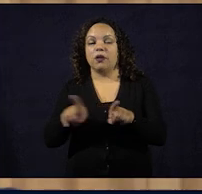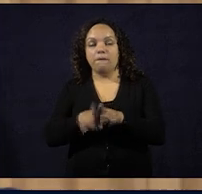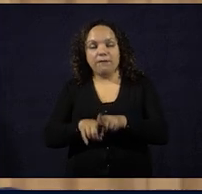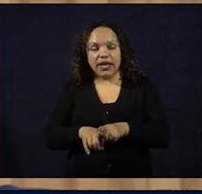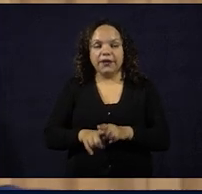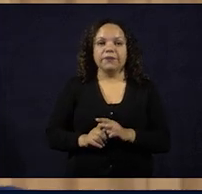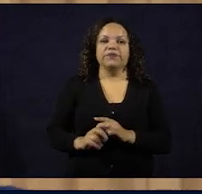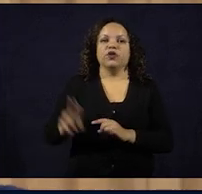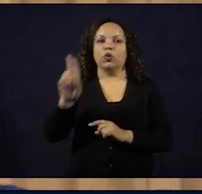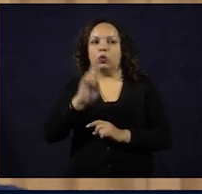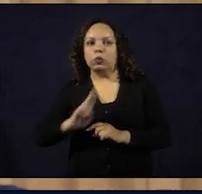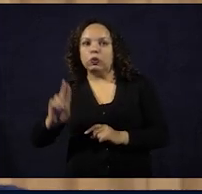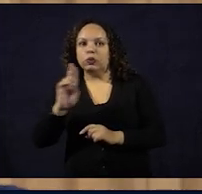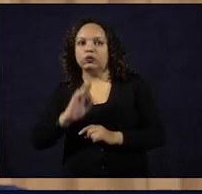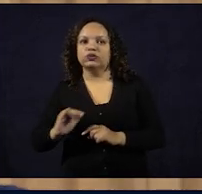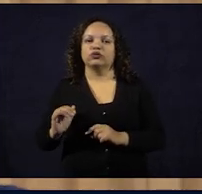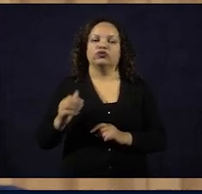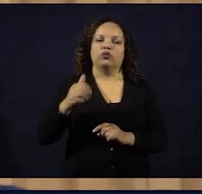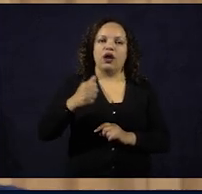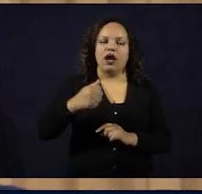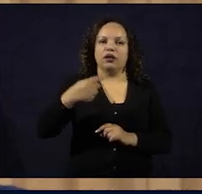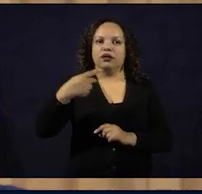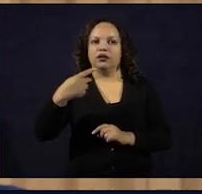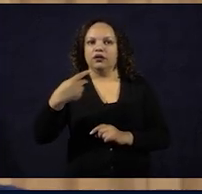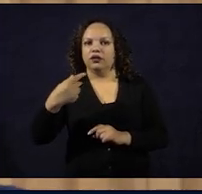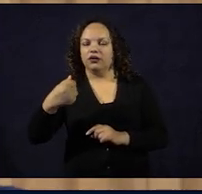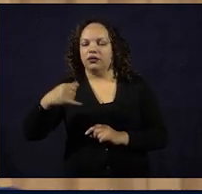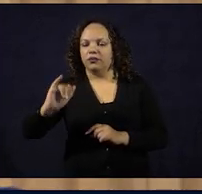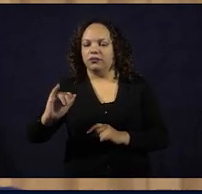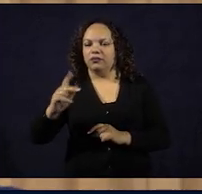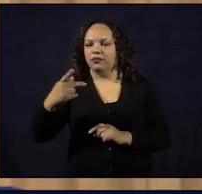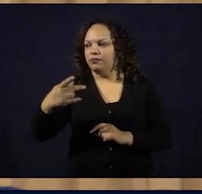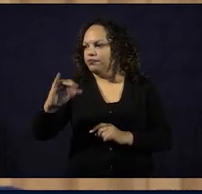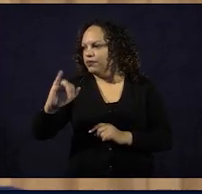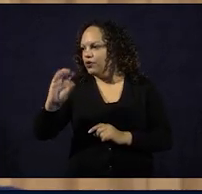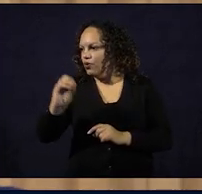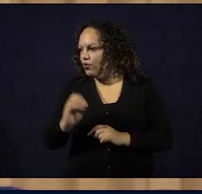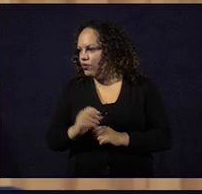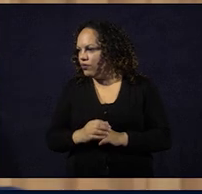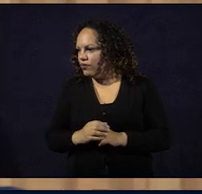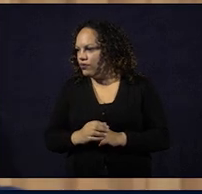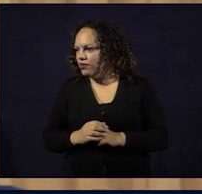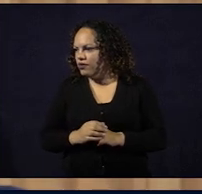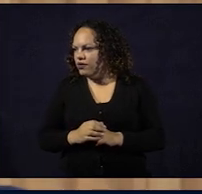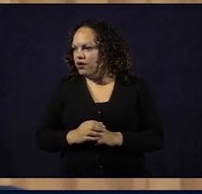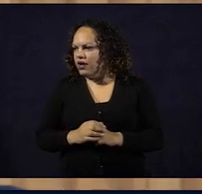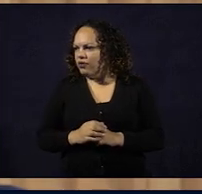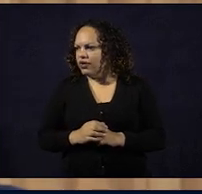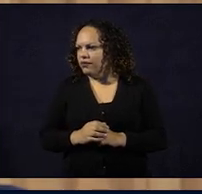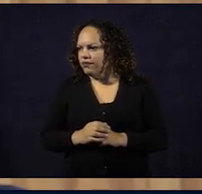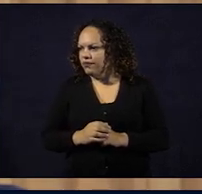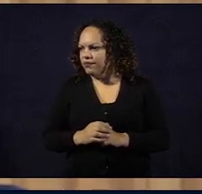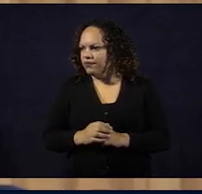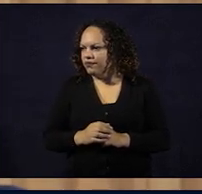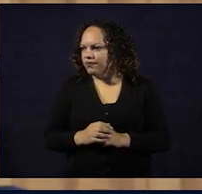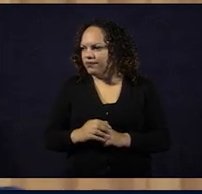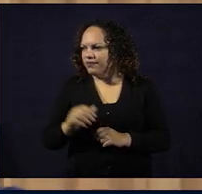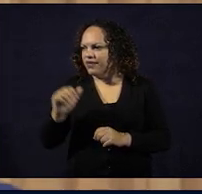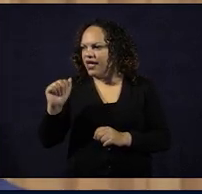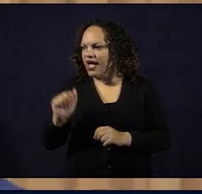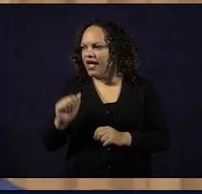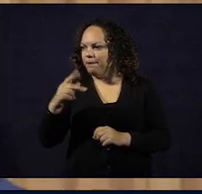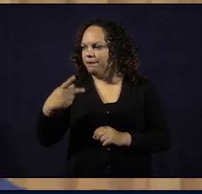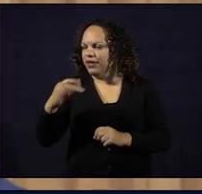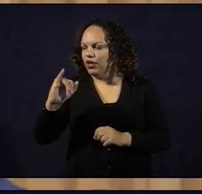outros 65% só de maneira orgânica seja porque o preço dos insumos decolou né Principalmente